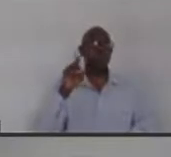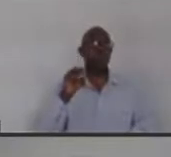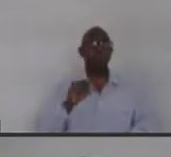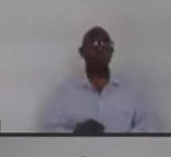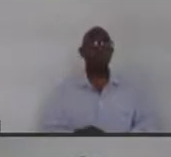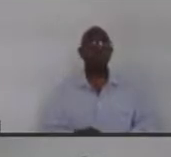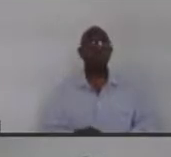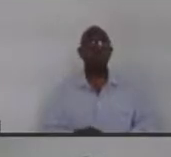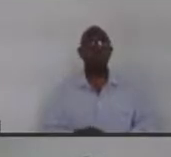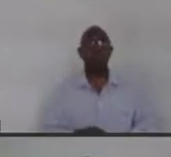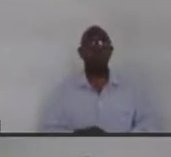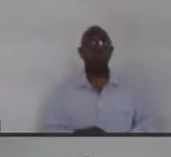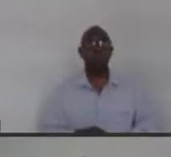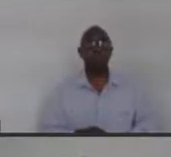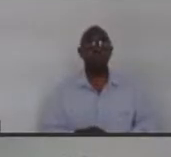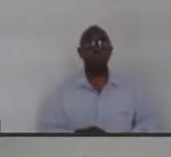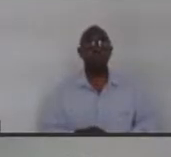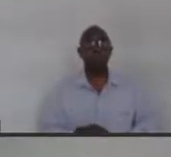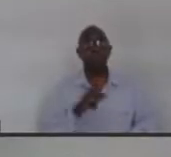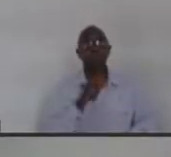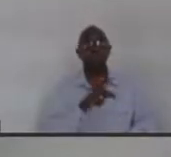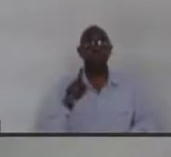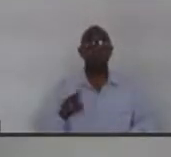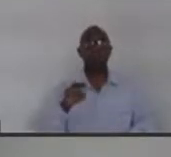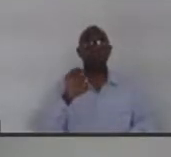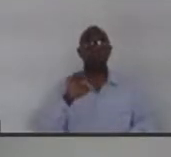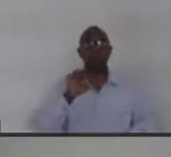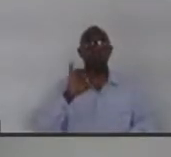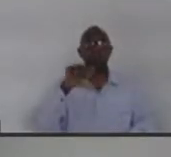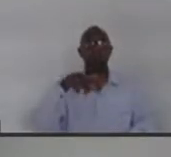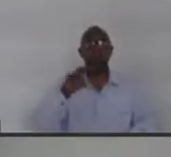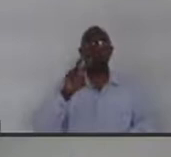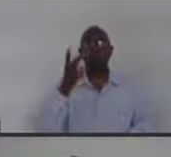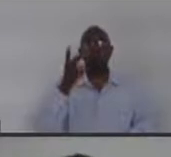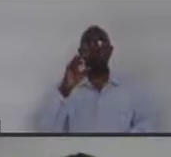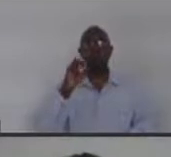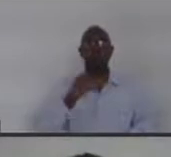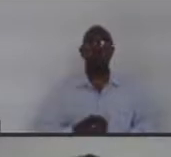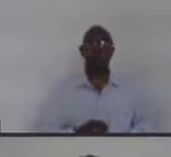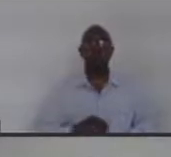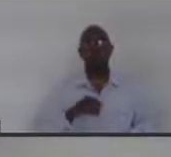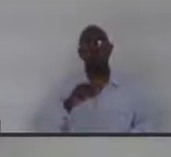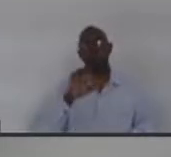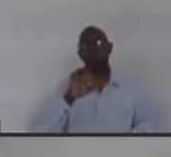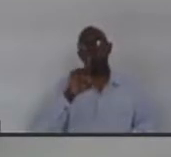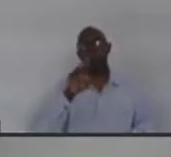vereador Professor Edinho, vereador Eduardo Lima.